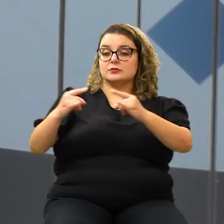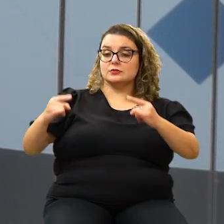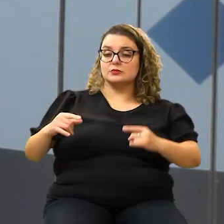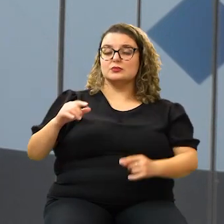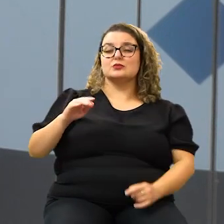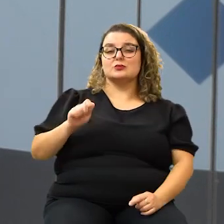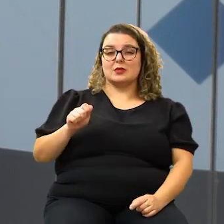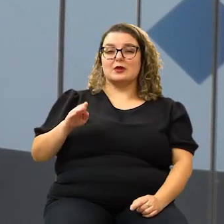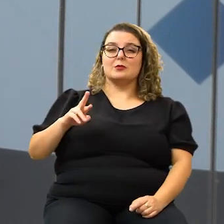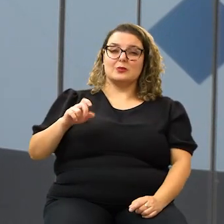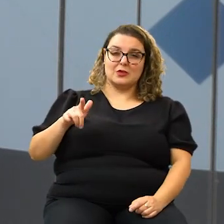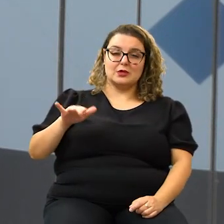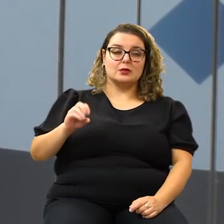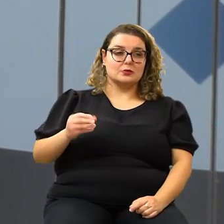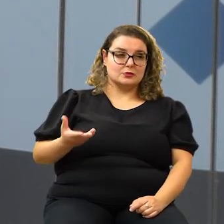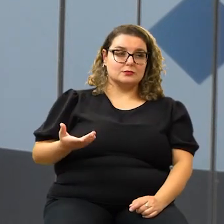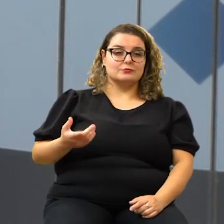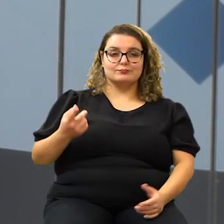marco